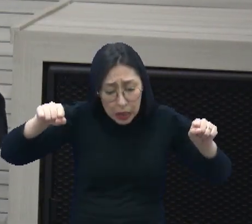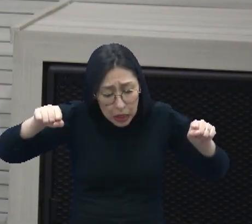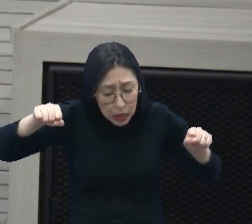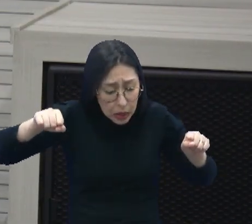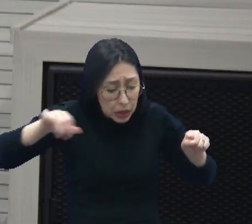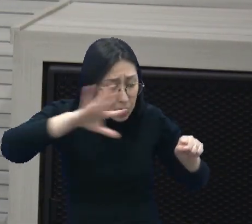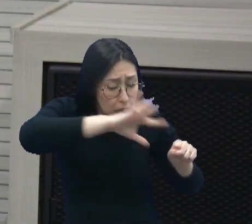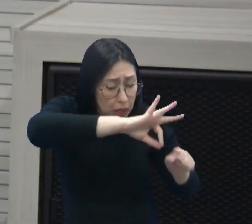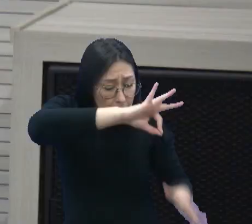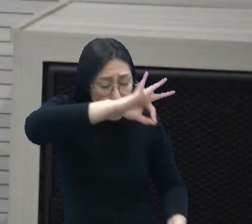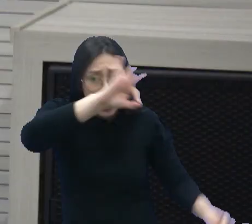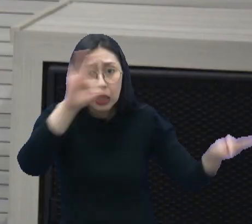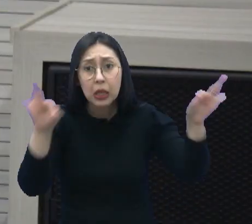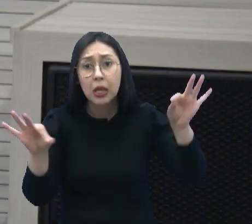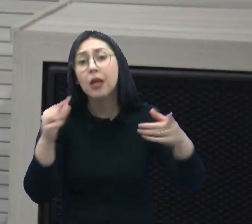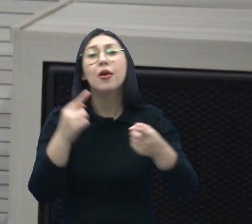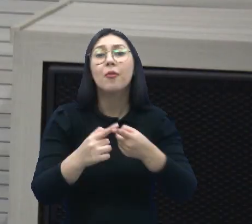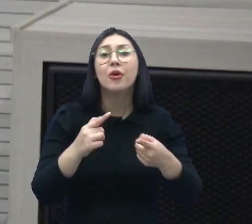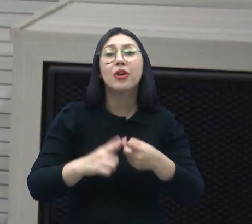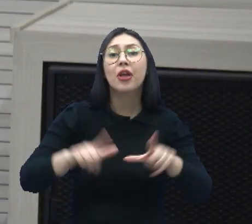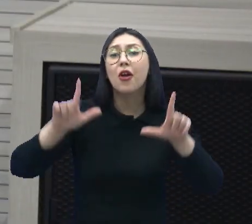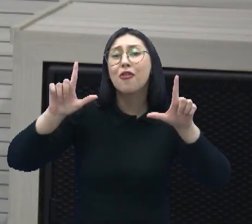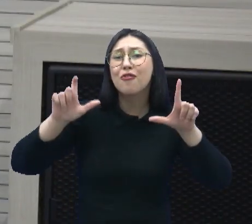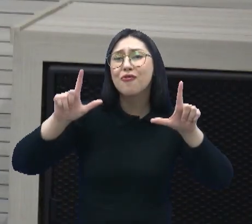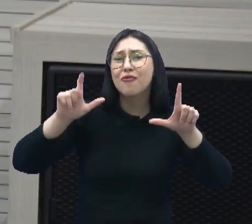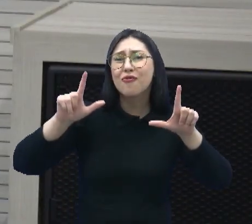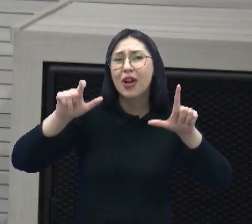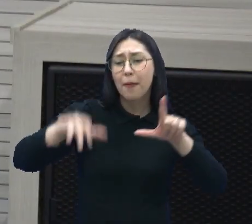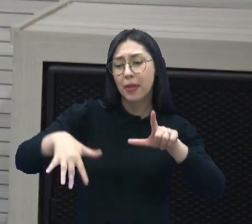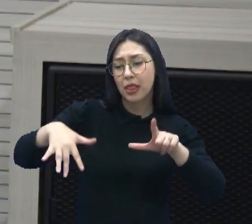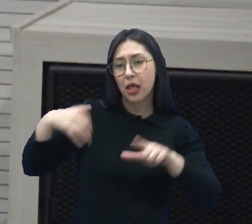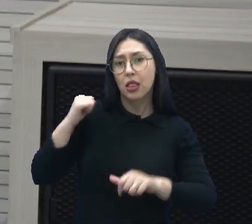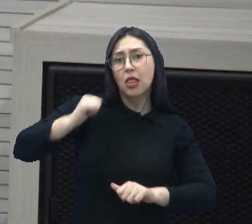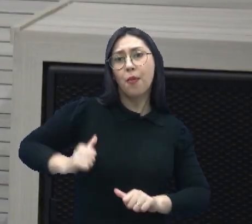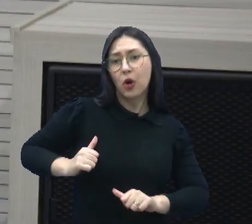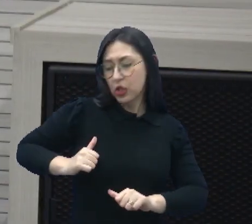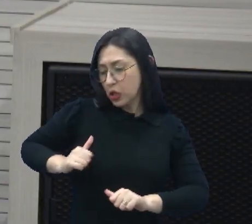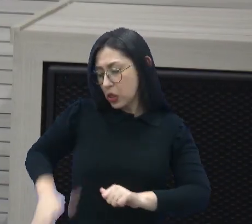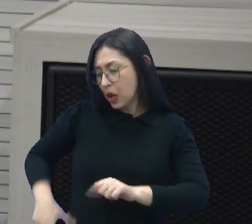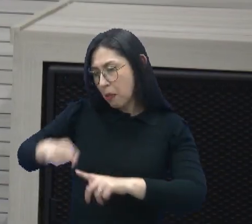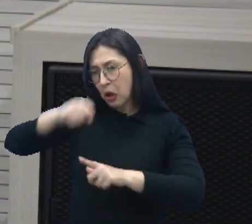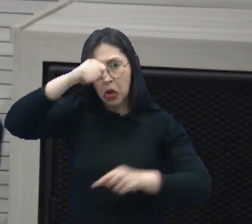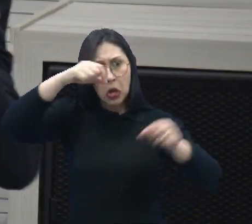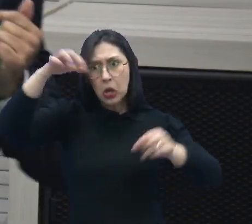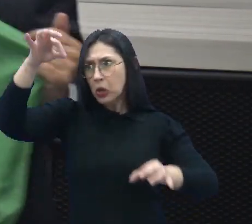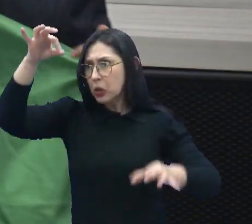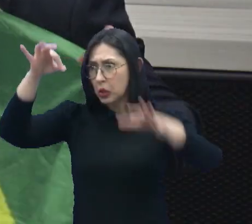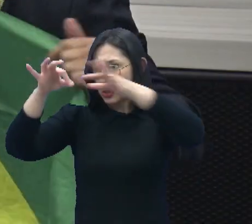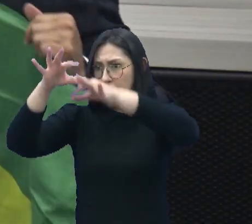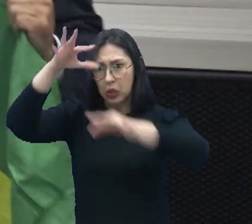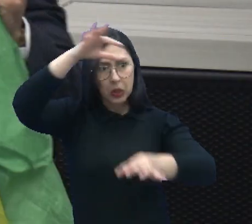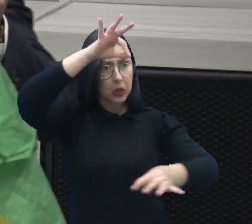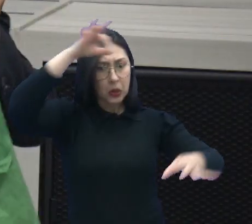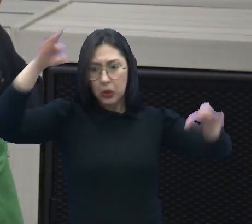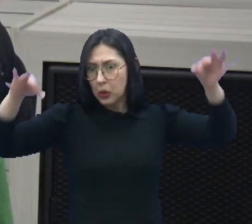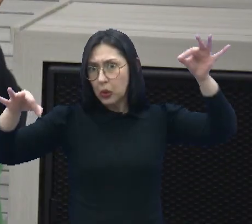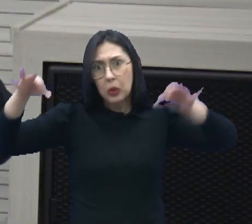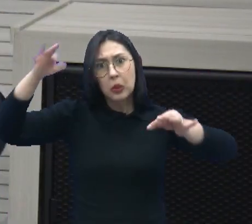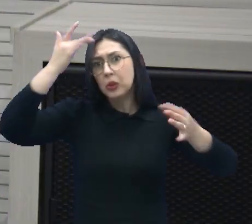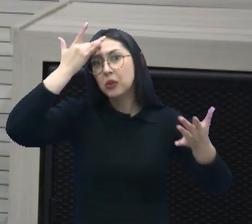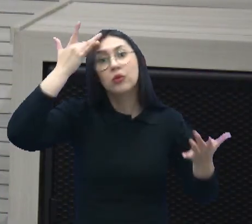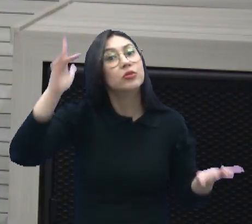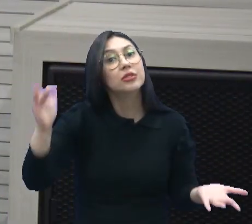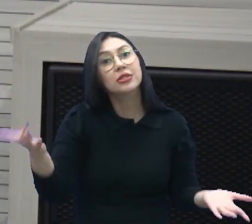baixo, porque ela tirou a bandeira do Brasil de dentro da bolsa e nem sabe o lado correto da bandeira, porque ela estava olhando. Ou